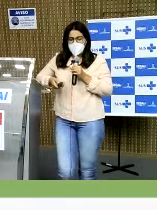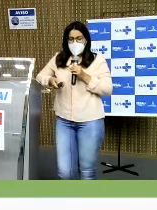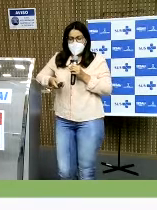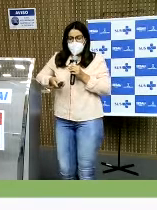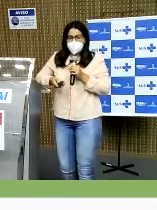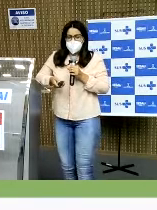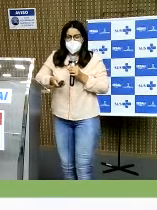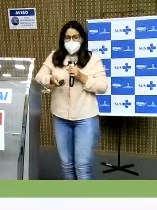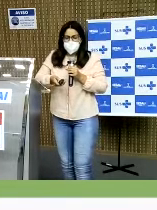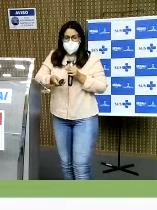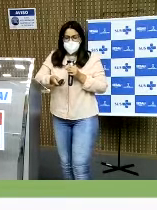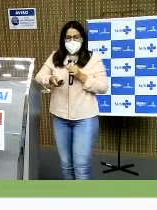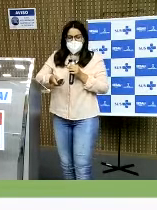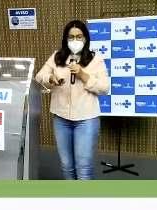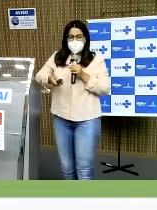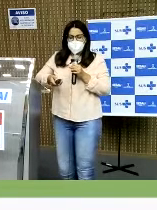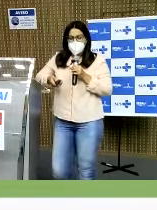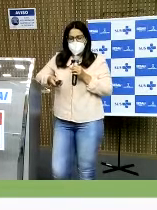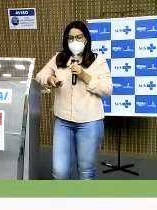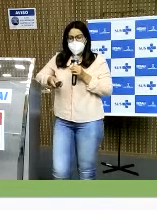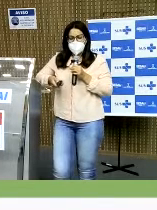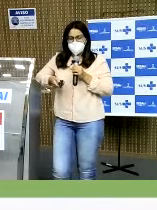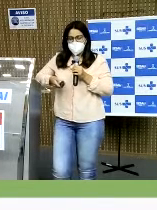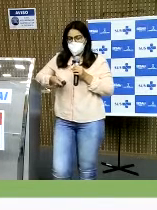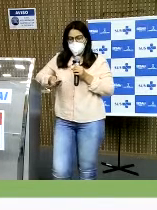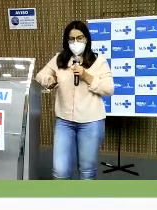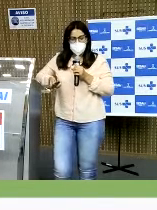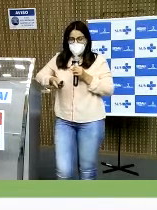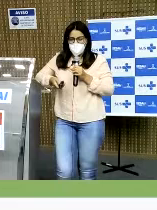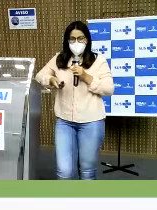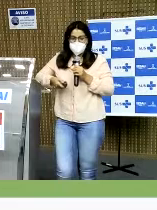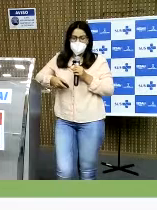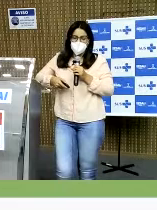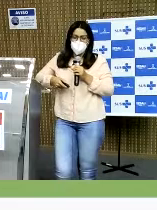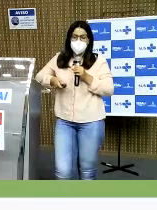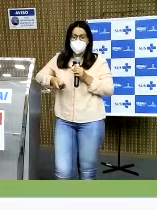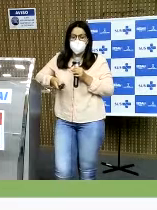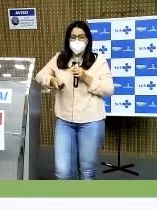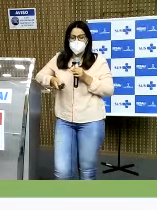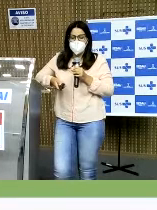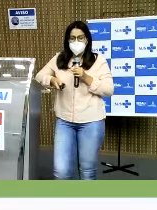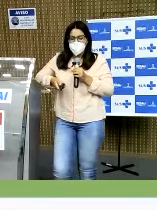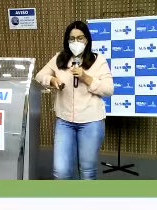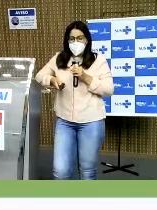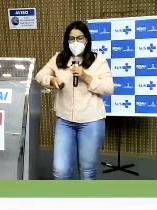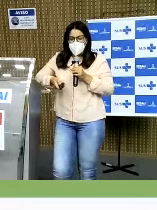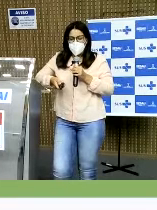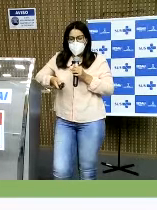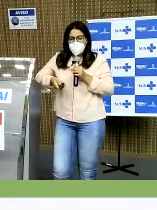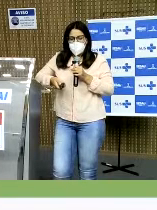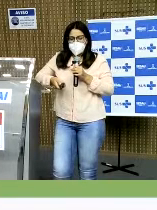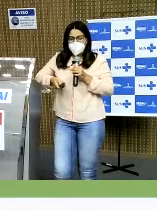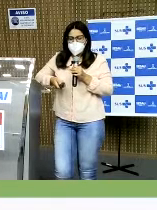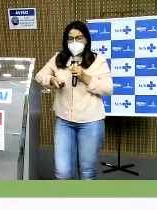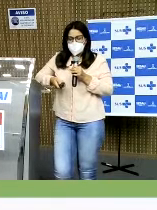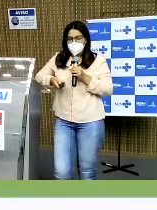tuberculose, em residente de área de abrangência da unidade de saúde. Também não tivemos nenhum óbito, nem em 2020, nem em 2021. O número